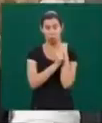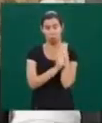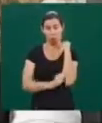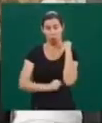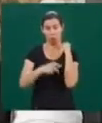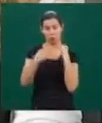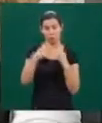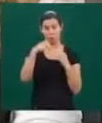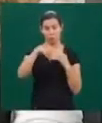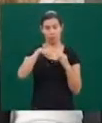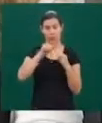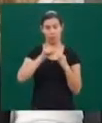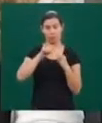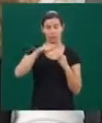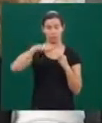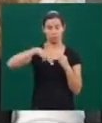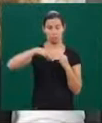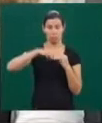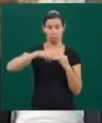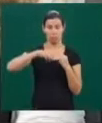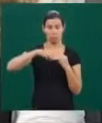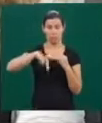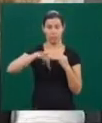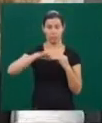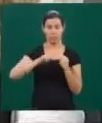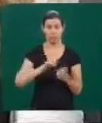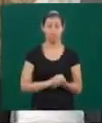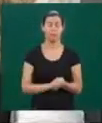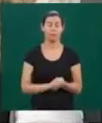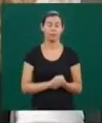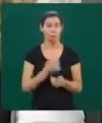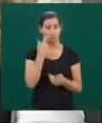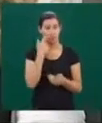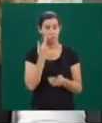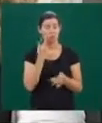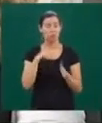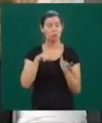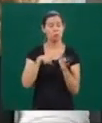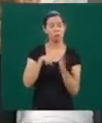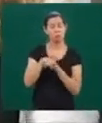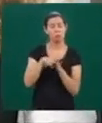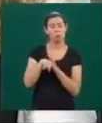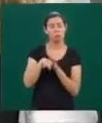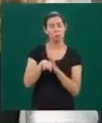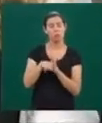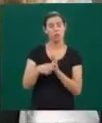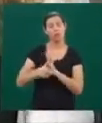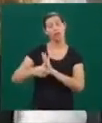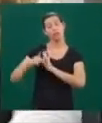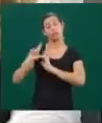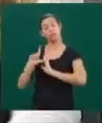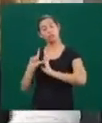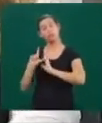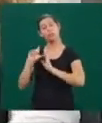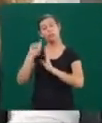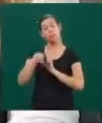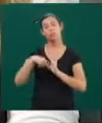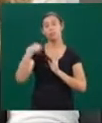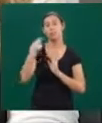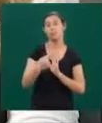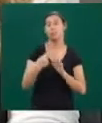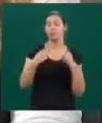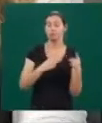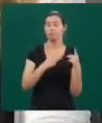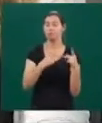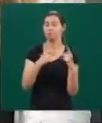hospitalares. A gente fez a análise da visita dele. Nós levamos ele, fizemos uma análise antes e após a visita